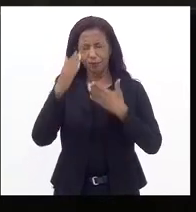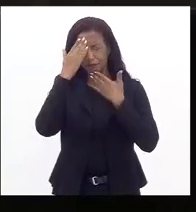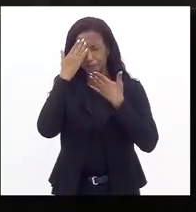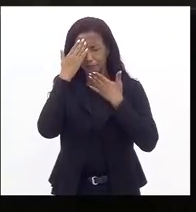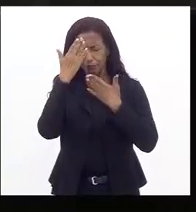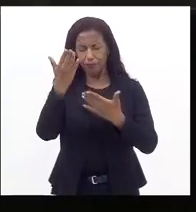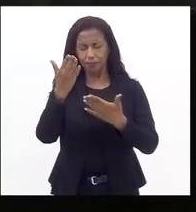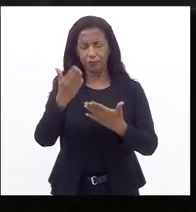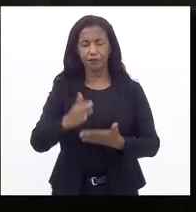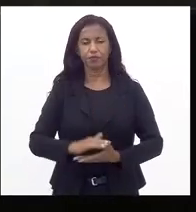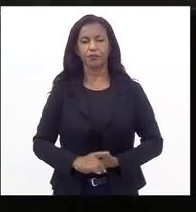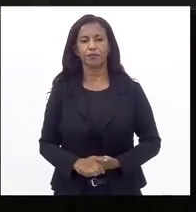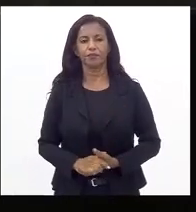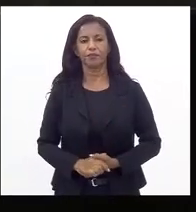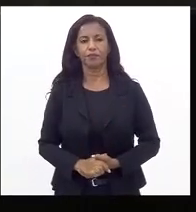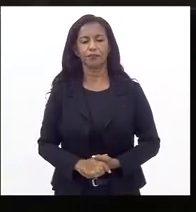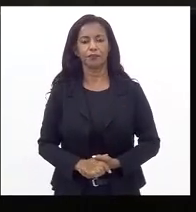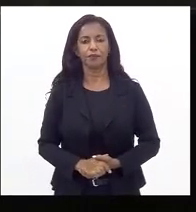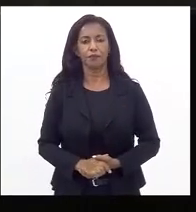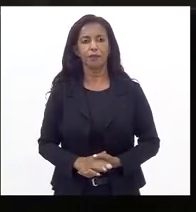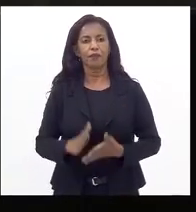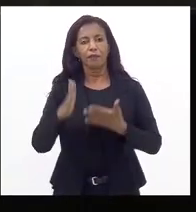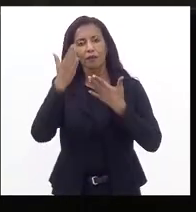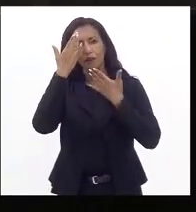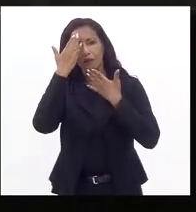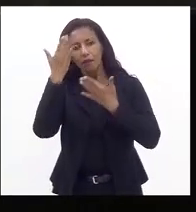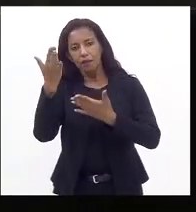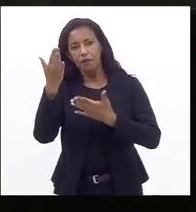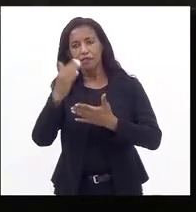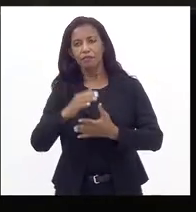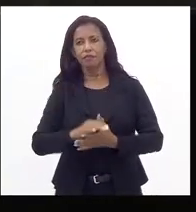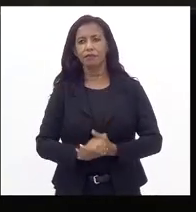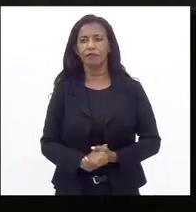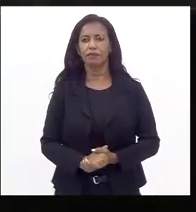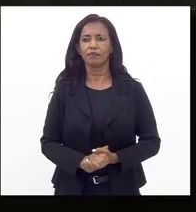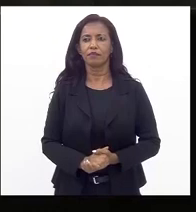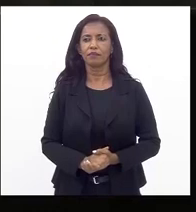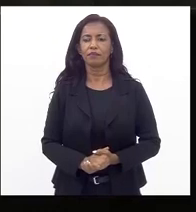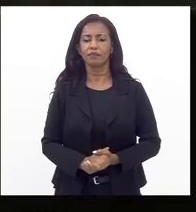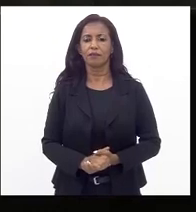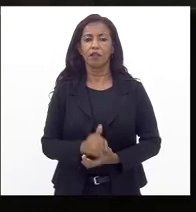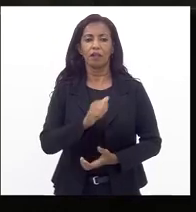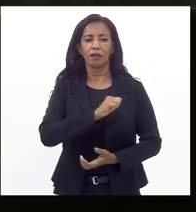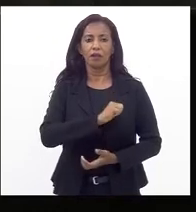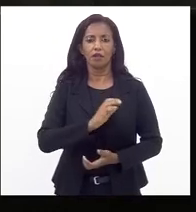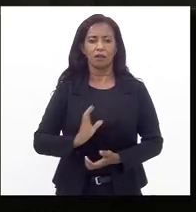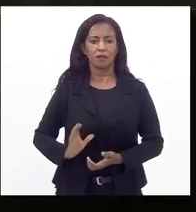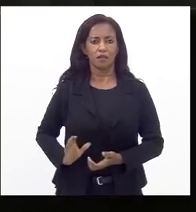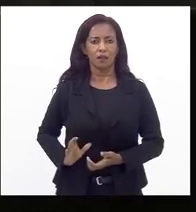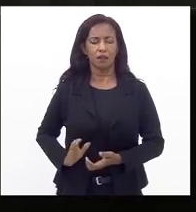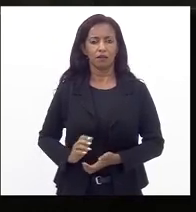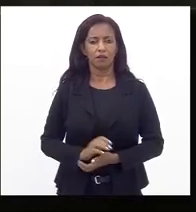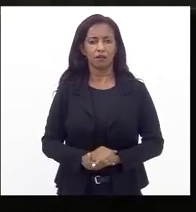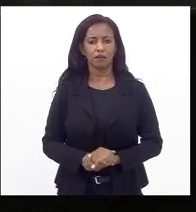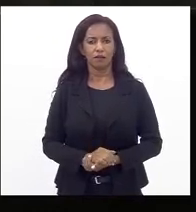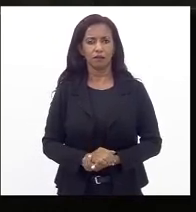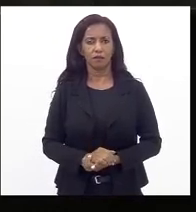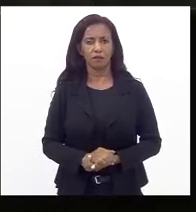agradecimento um agradecimento ao deputado o André Ceciliano